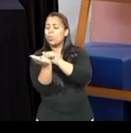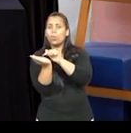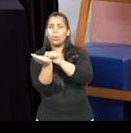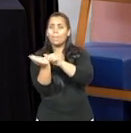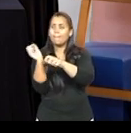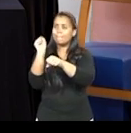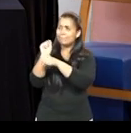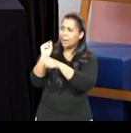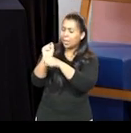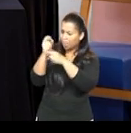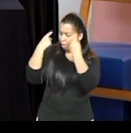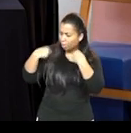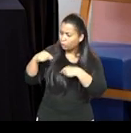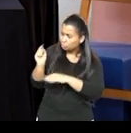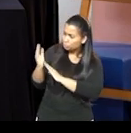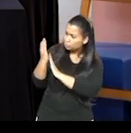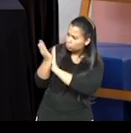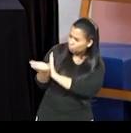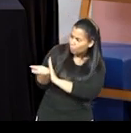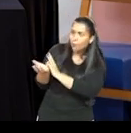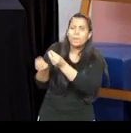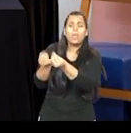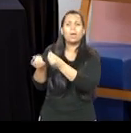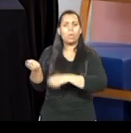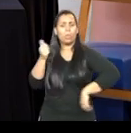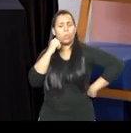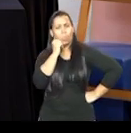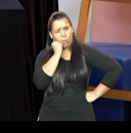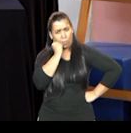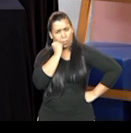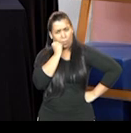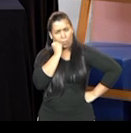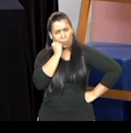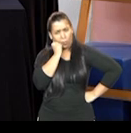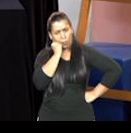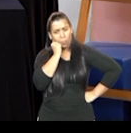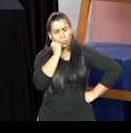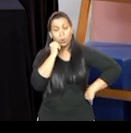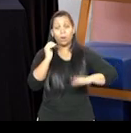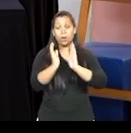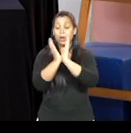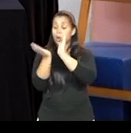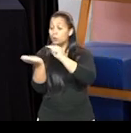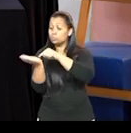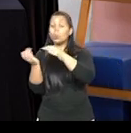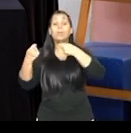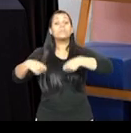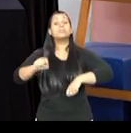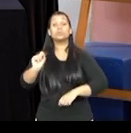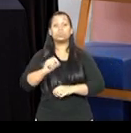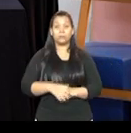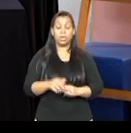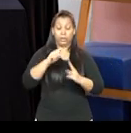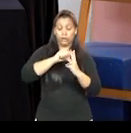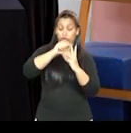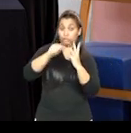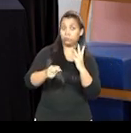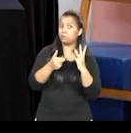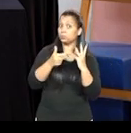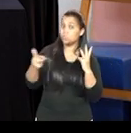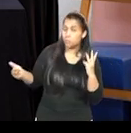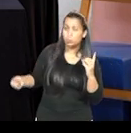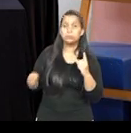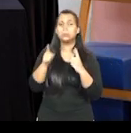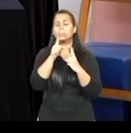Já parou para pensar em como ela é formada? Bom, para formar uma sombra precisamos de 3 elementos.